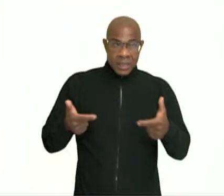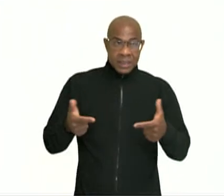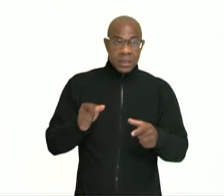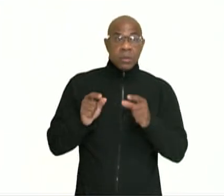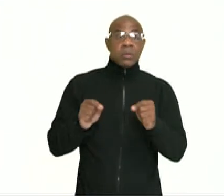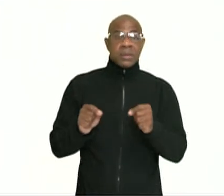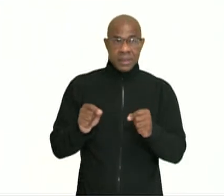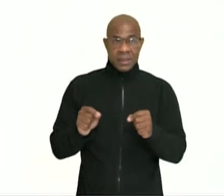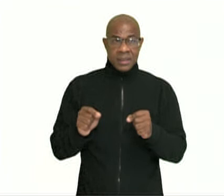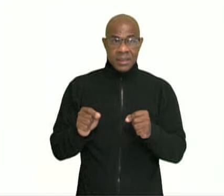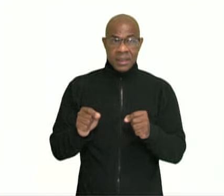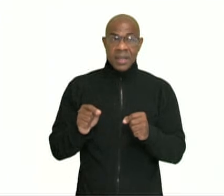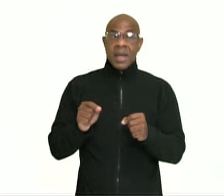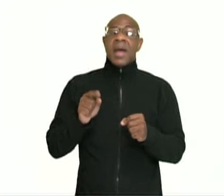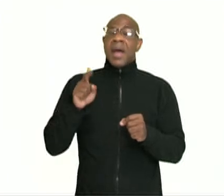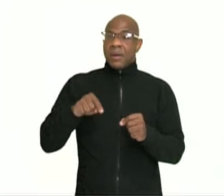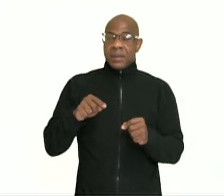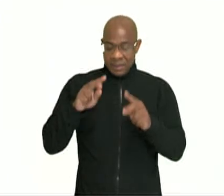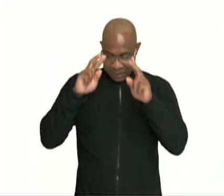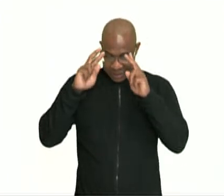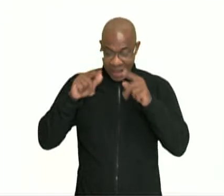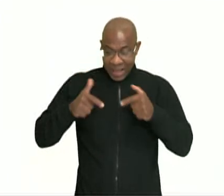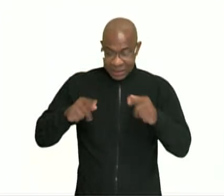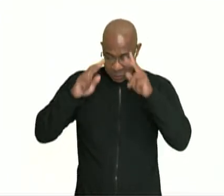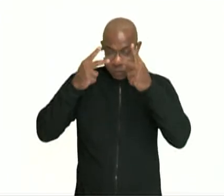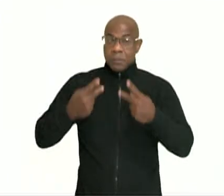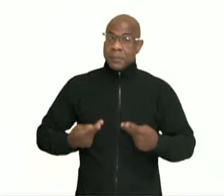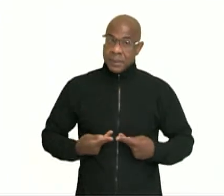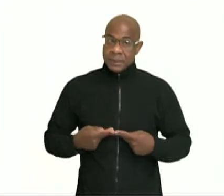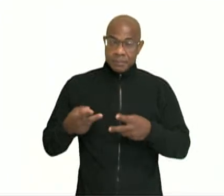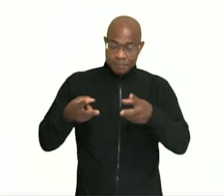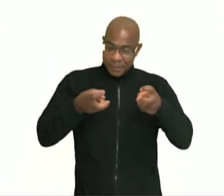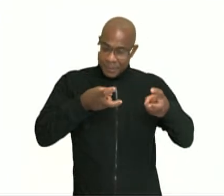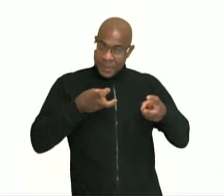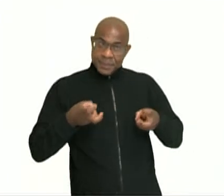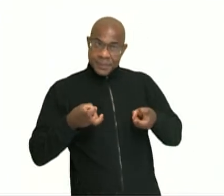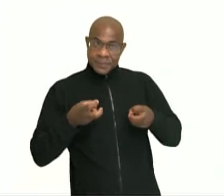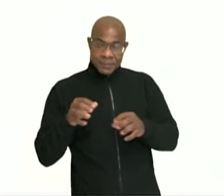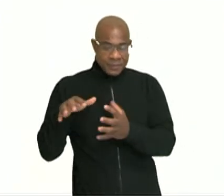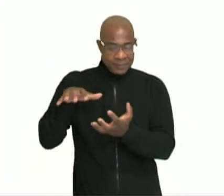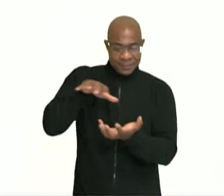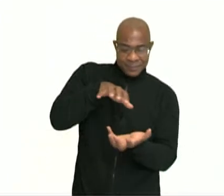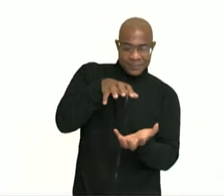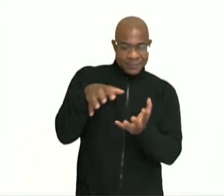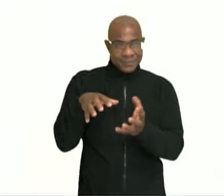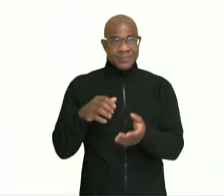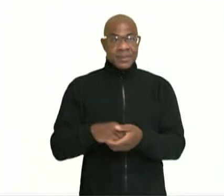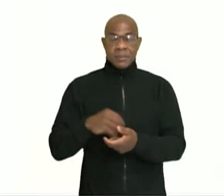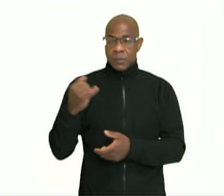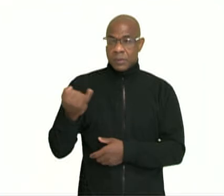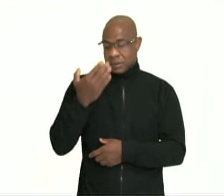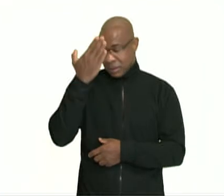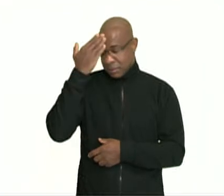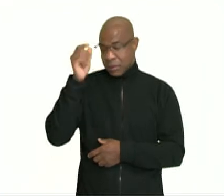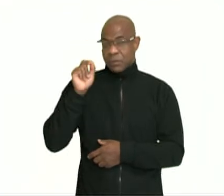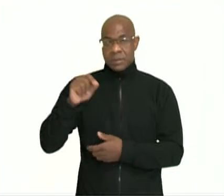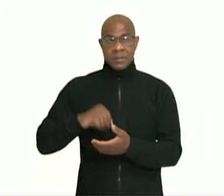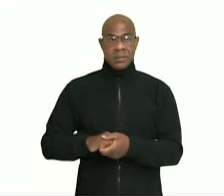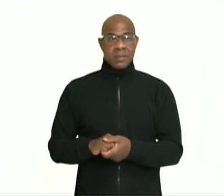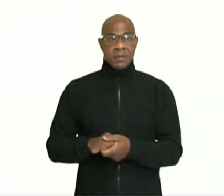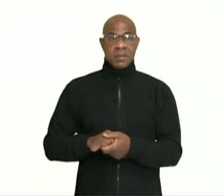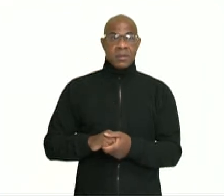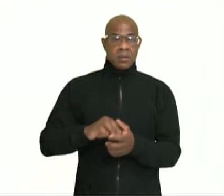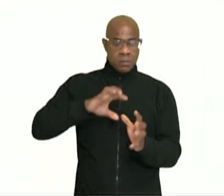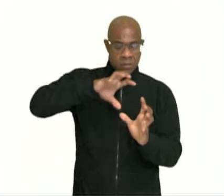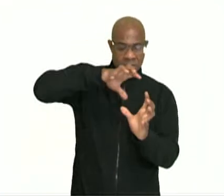dos motores da aceleração observada desde 1990. Importante saber, a rotação de